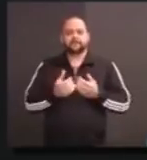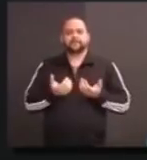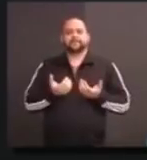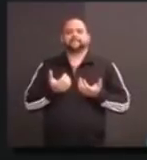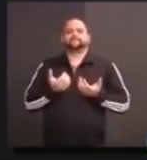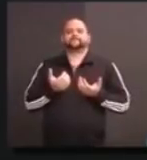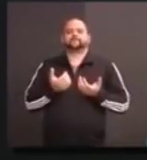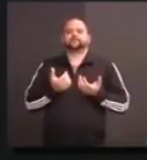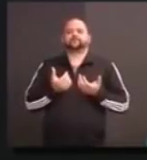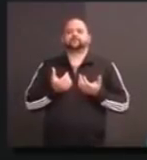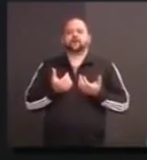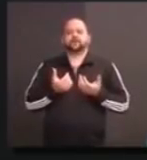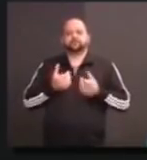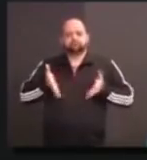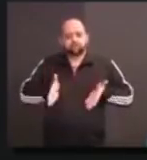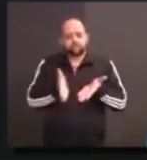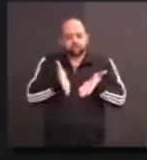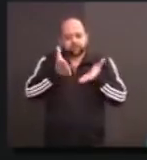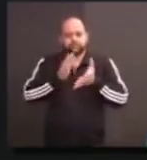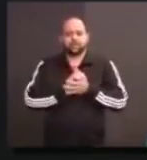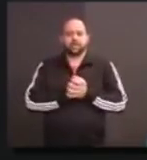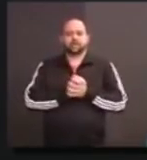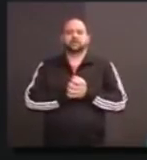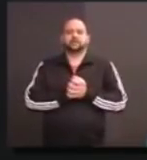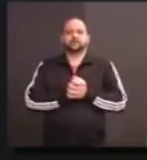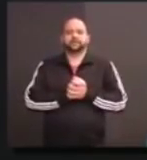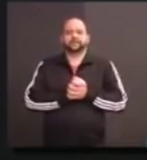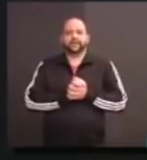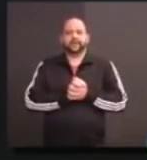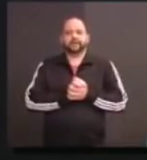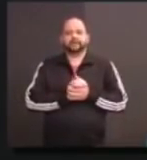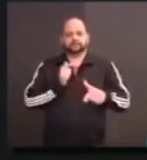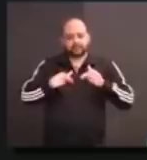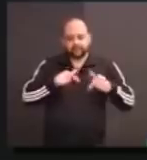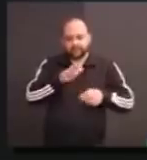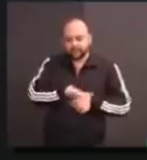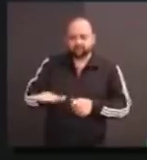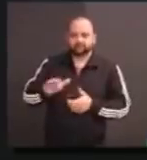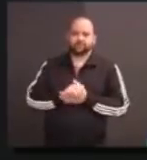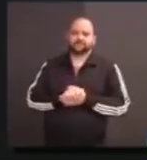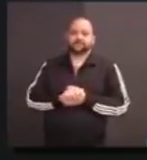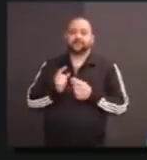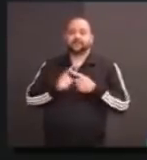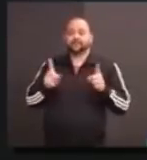evangelização. Nós não vemos um movimento neste sentido.